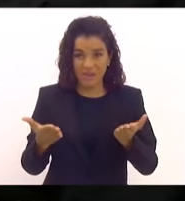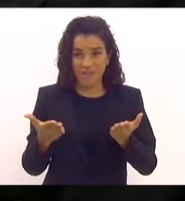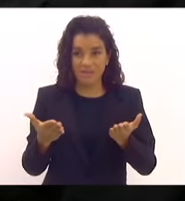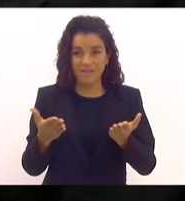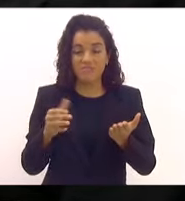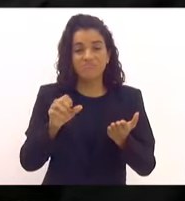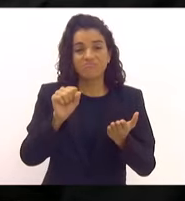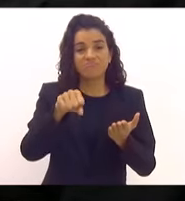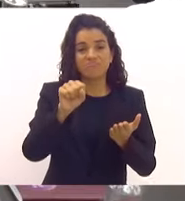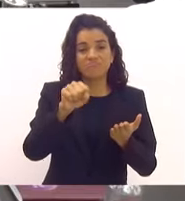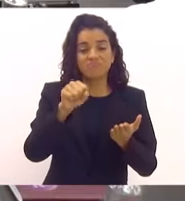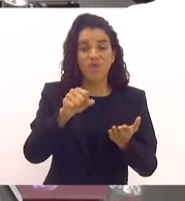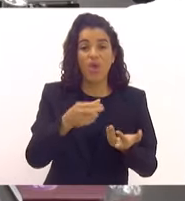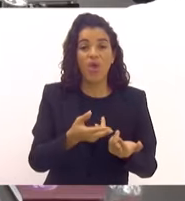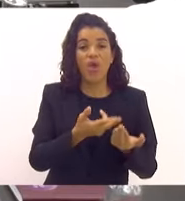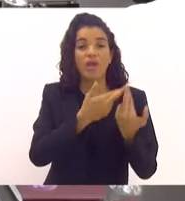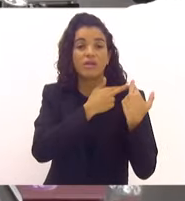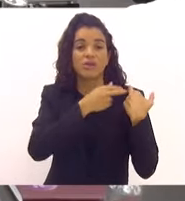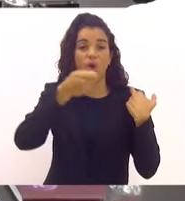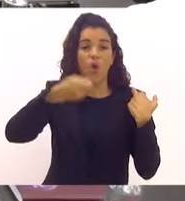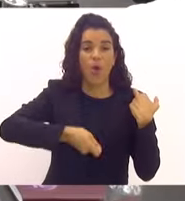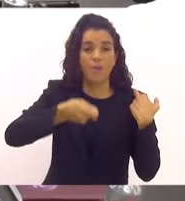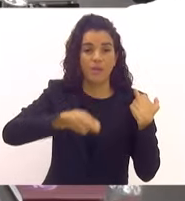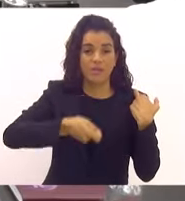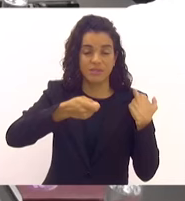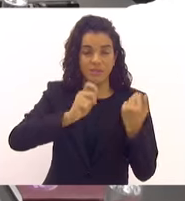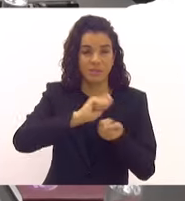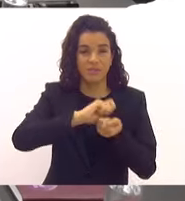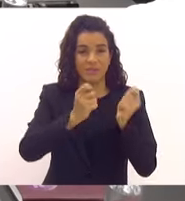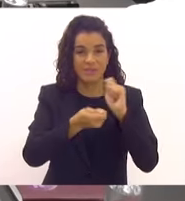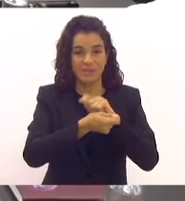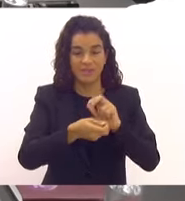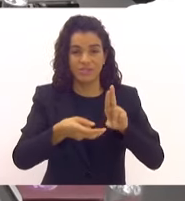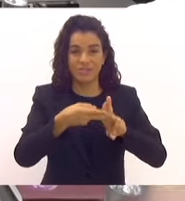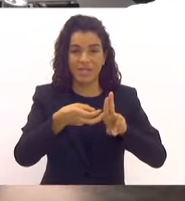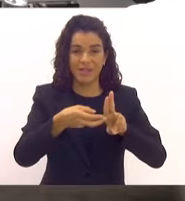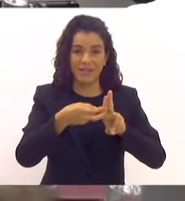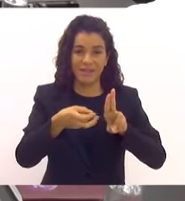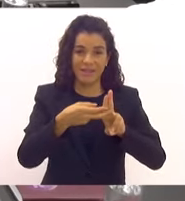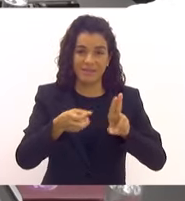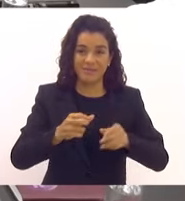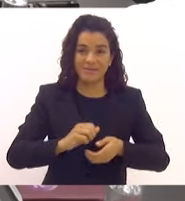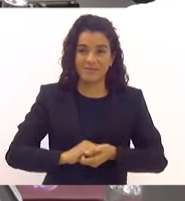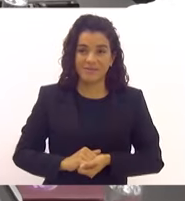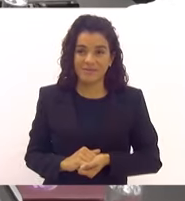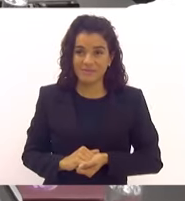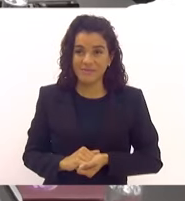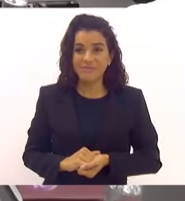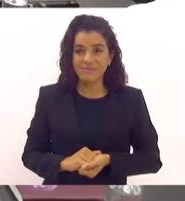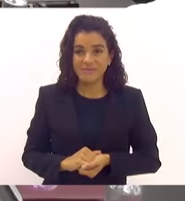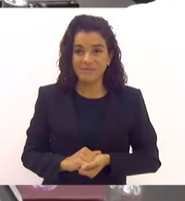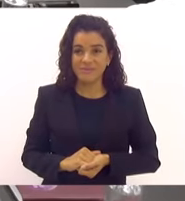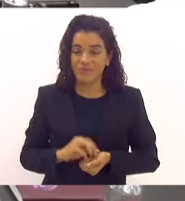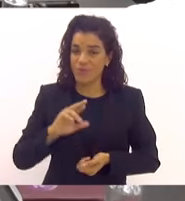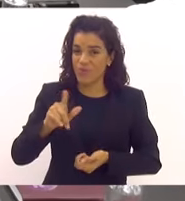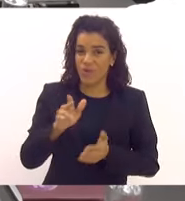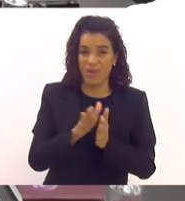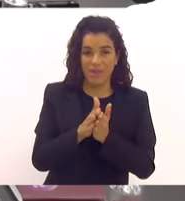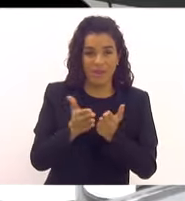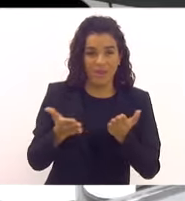acaba criando aqui obrigações de adaptação do sistema de saúde para, né, a caderneta.